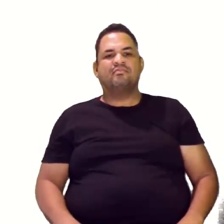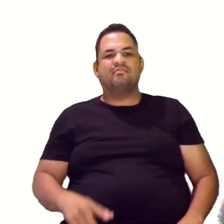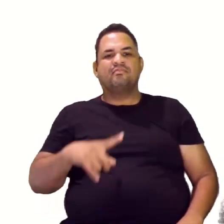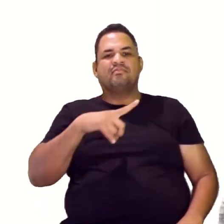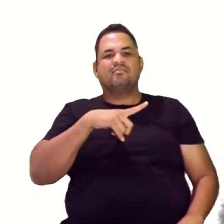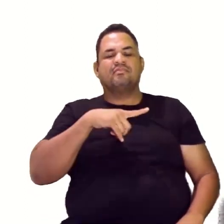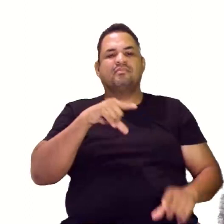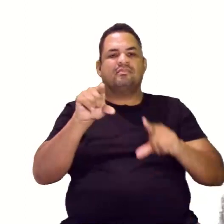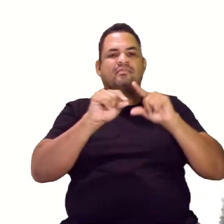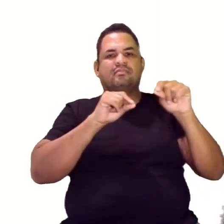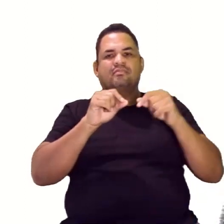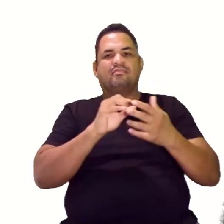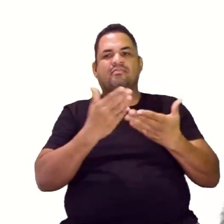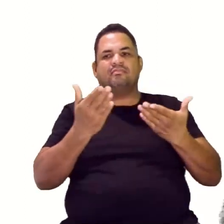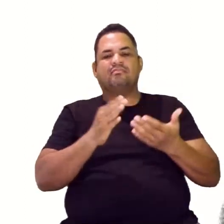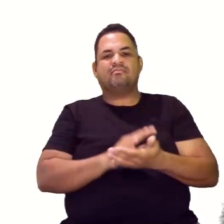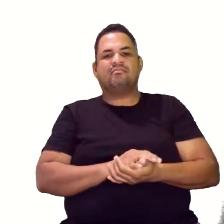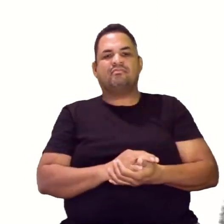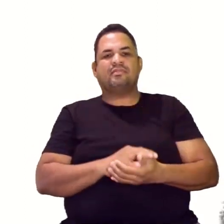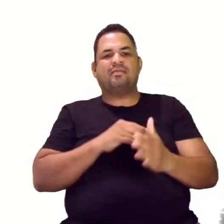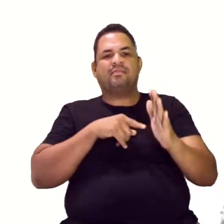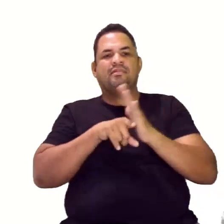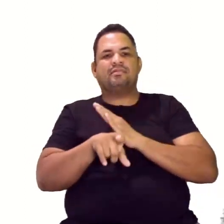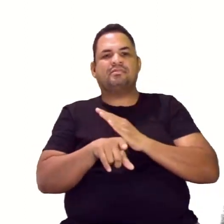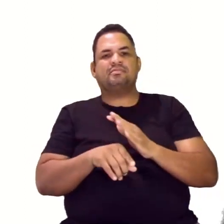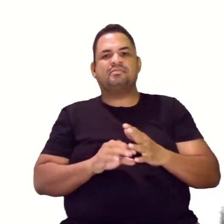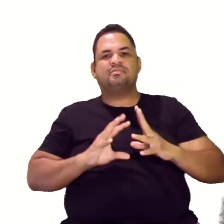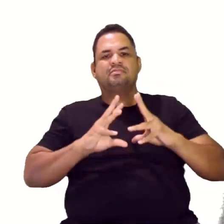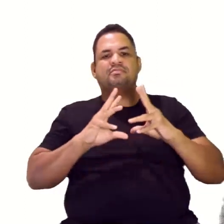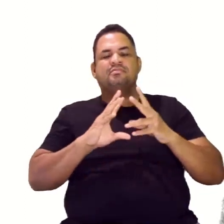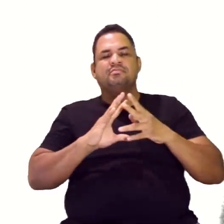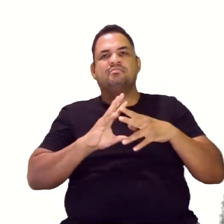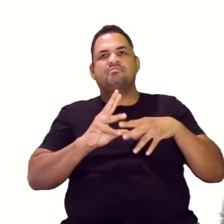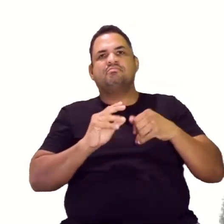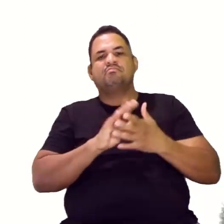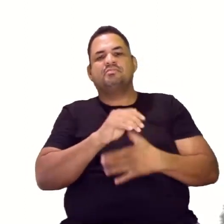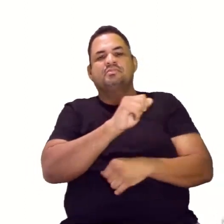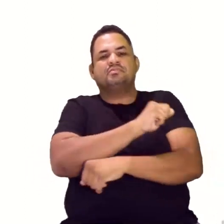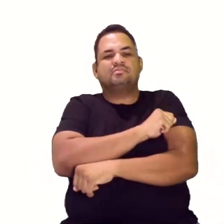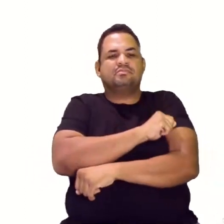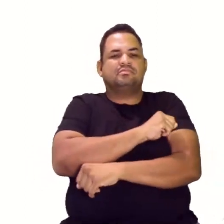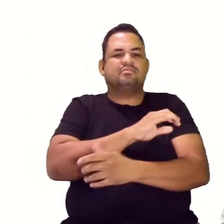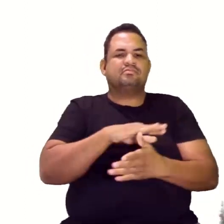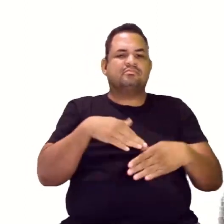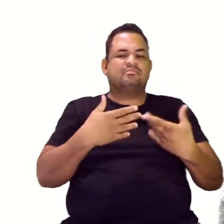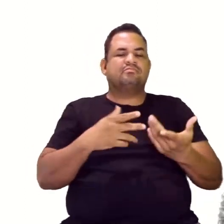tinha, né? Tinha as opções, né? Lá nas opções. Na pergunta. É, todo aluno é distraído,